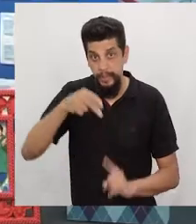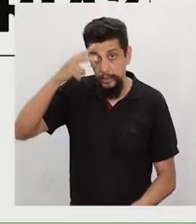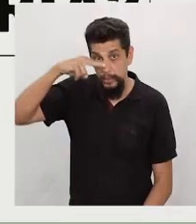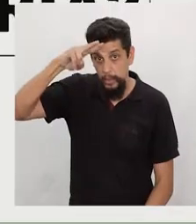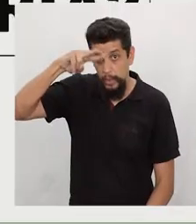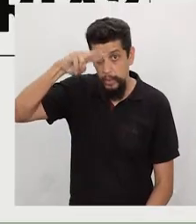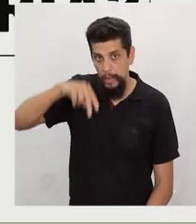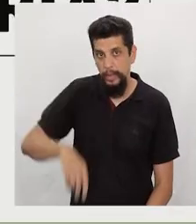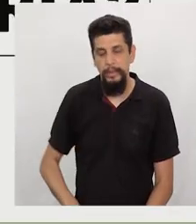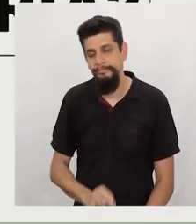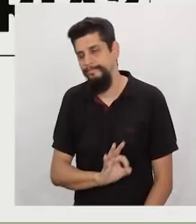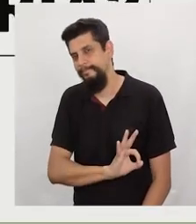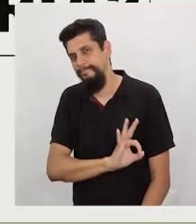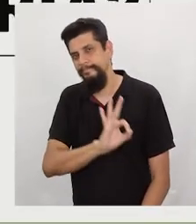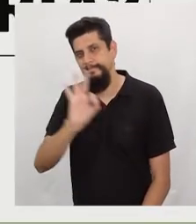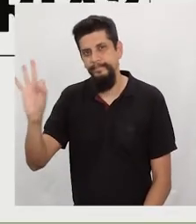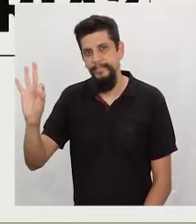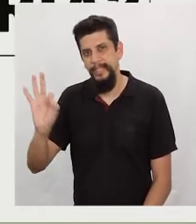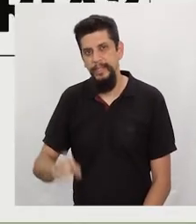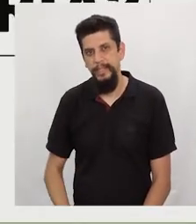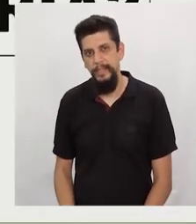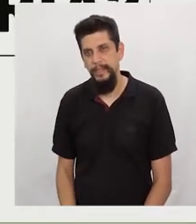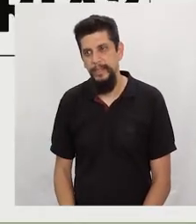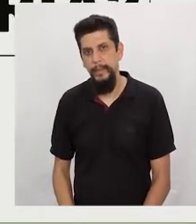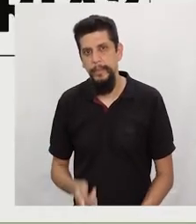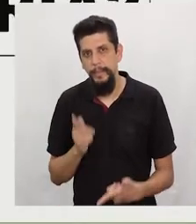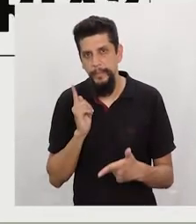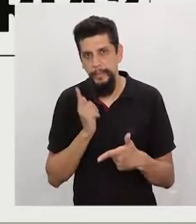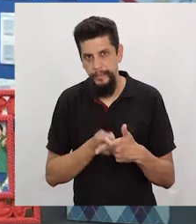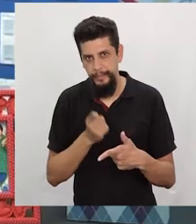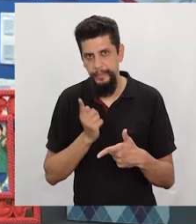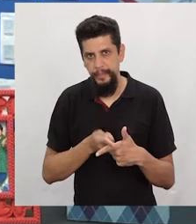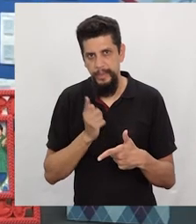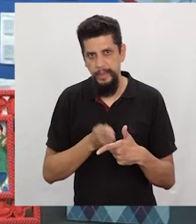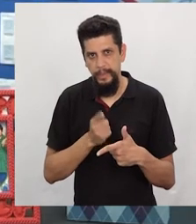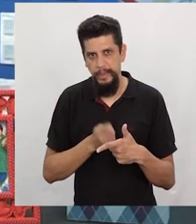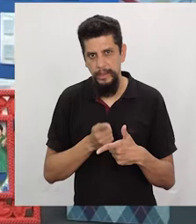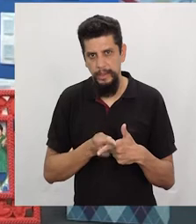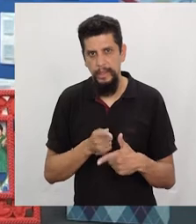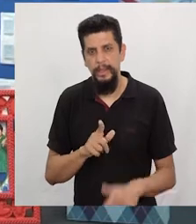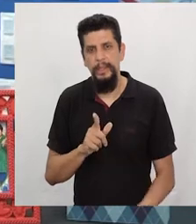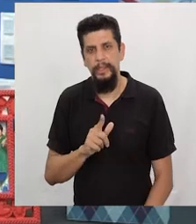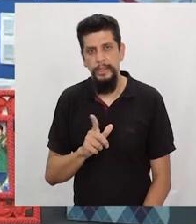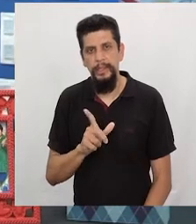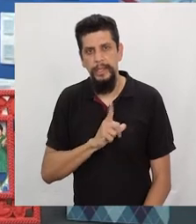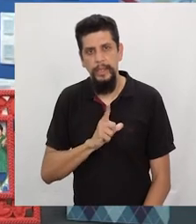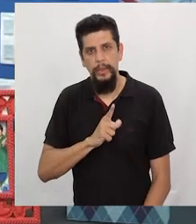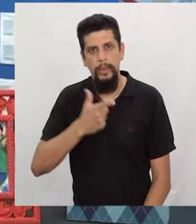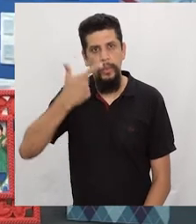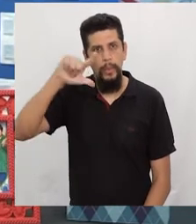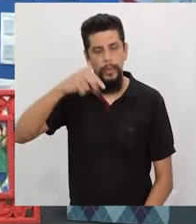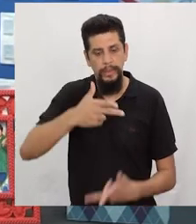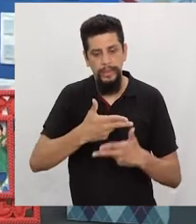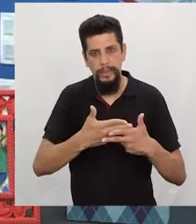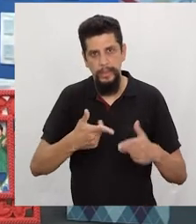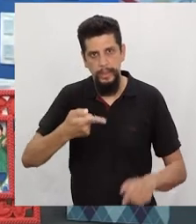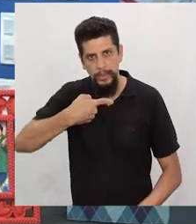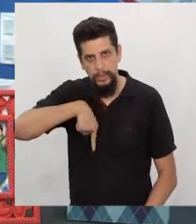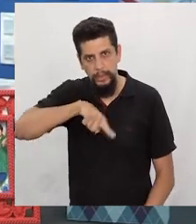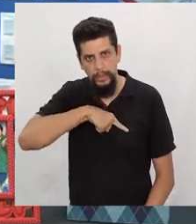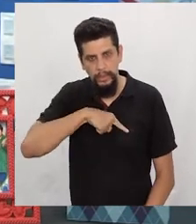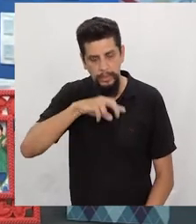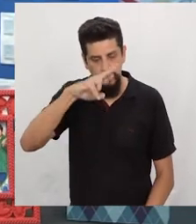história? Ótimo! O desfecho por quê? Porque ainda tem muitas outras coisas que os